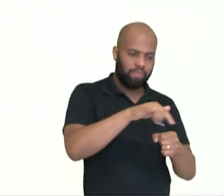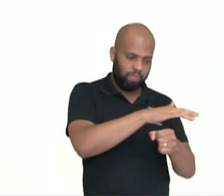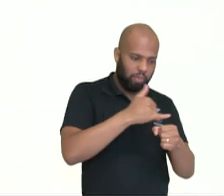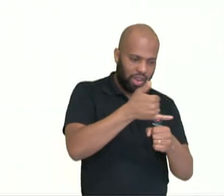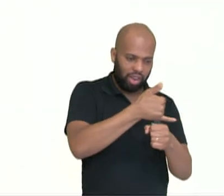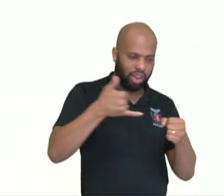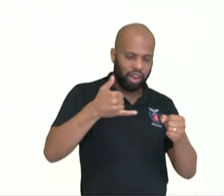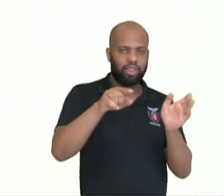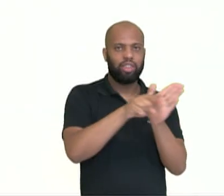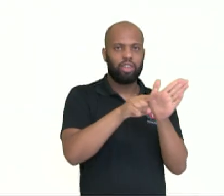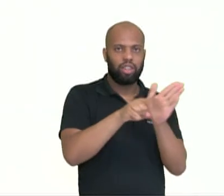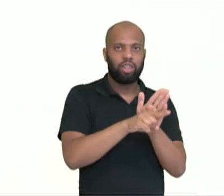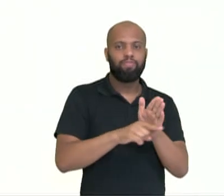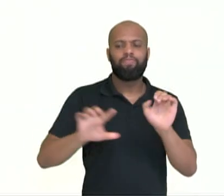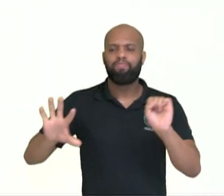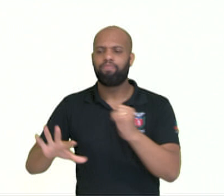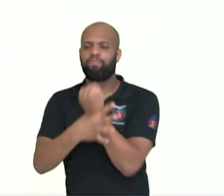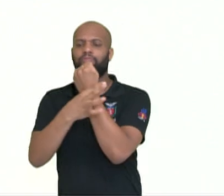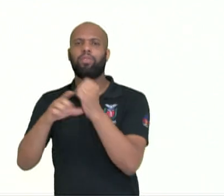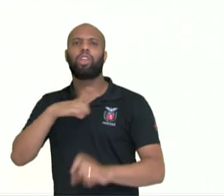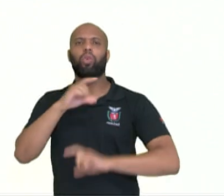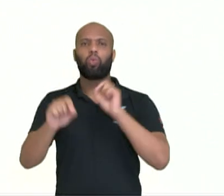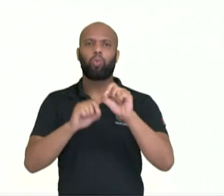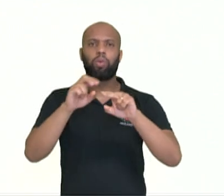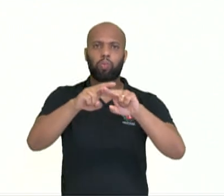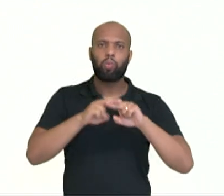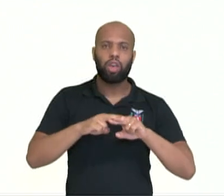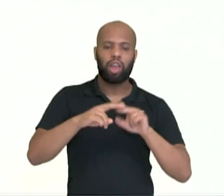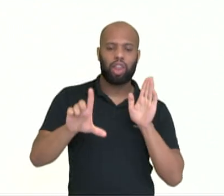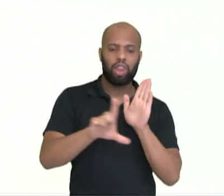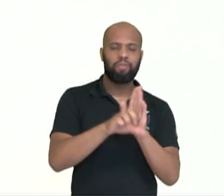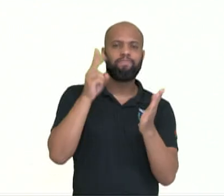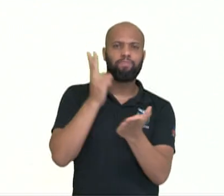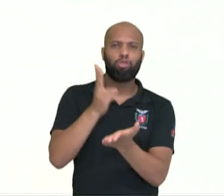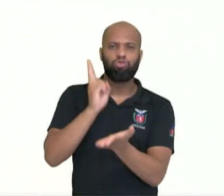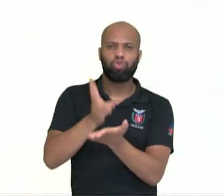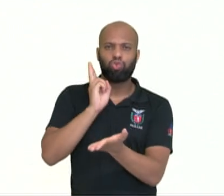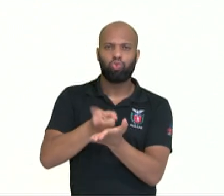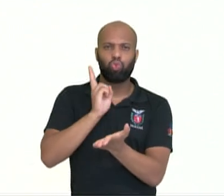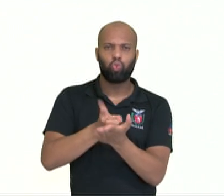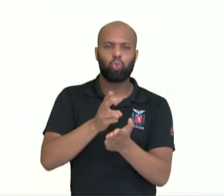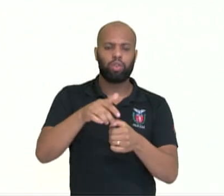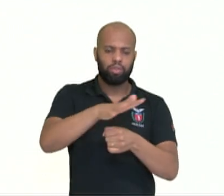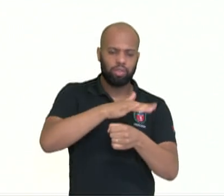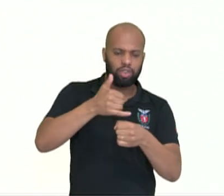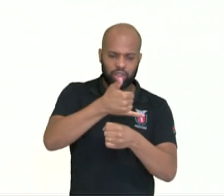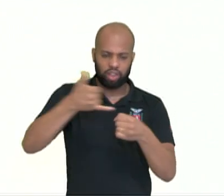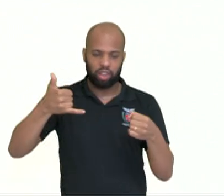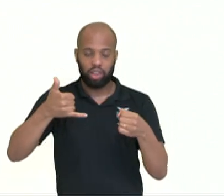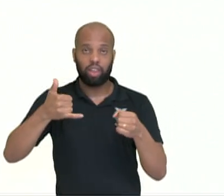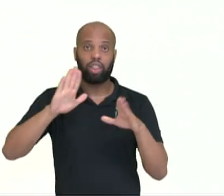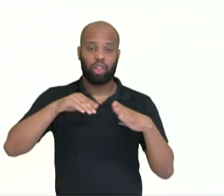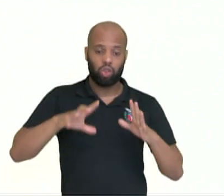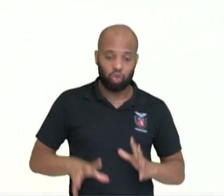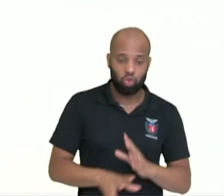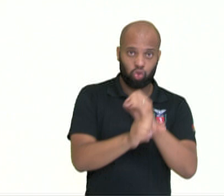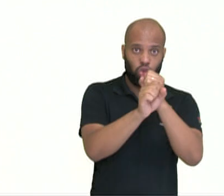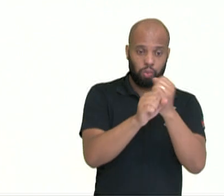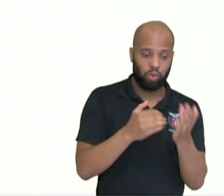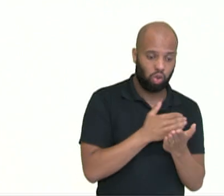de garantia, né, devido à lei da conservação da carga? Que a quantidade total do início, que era